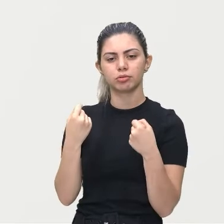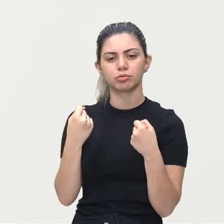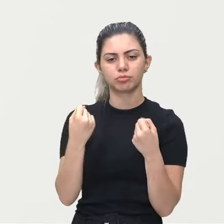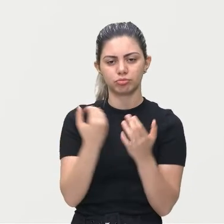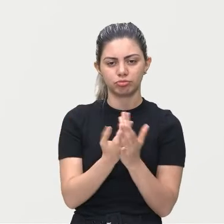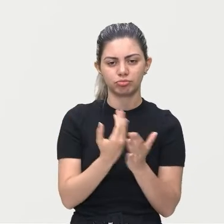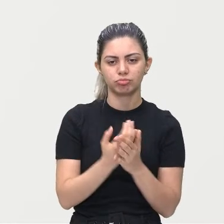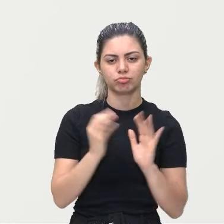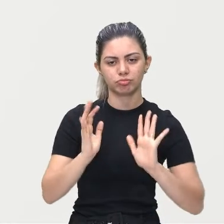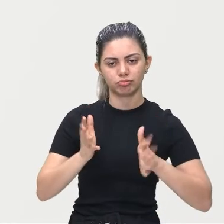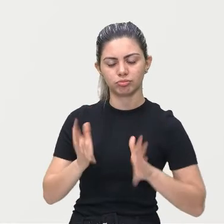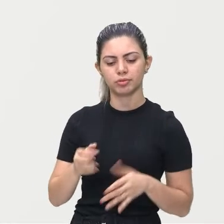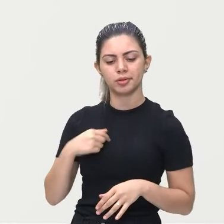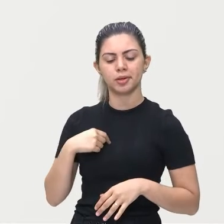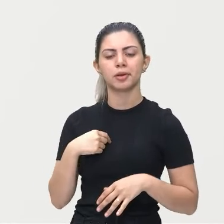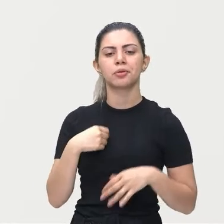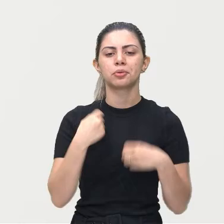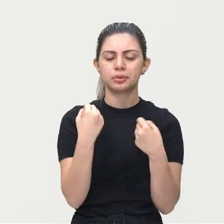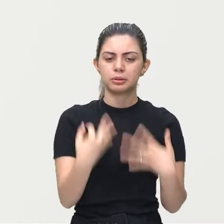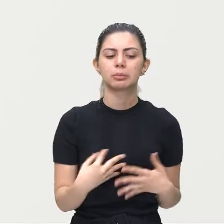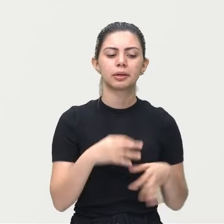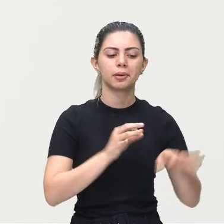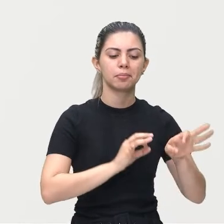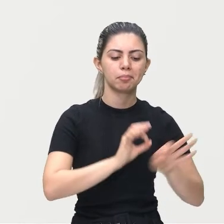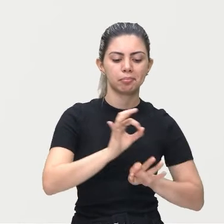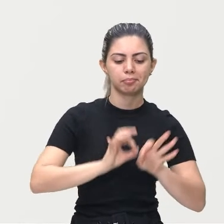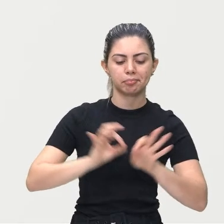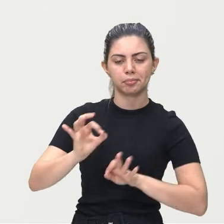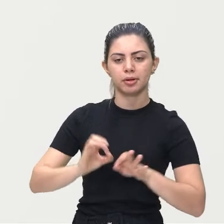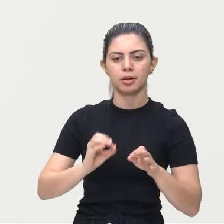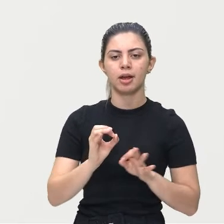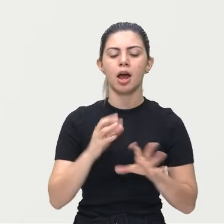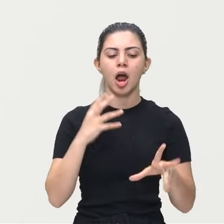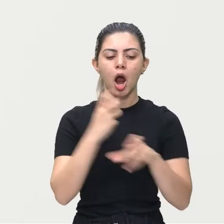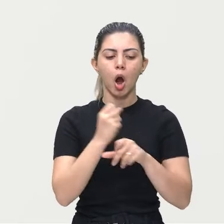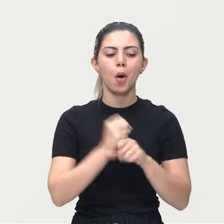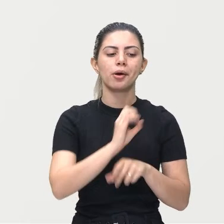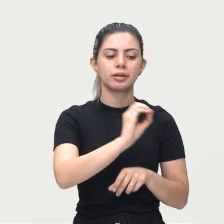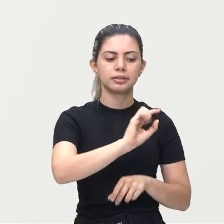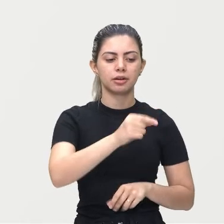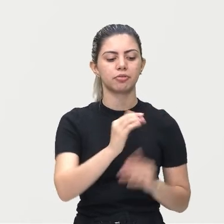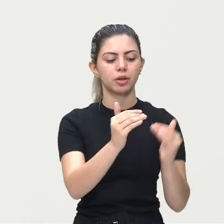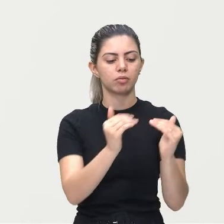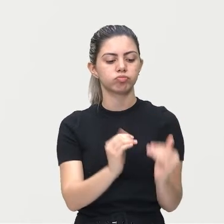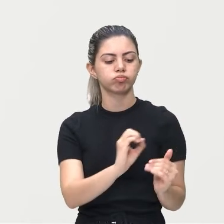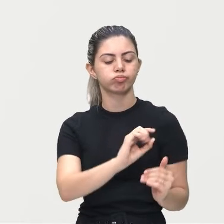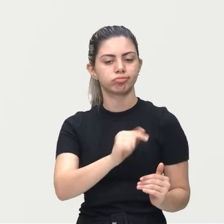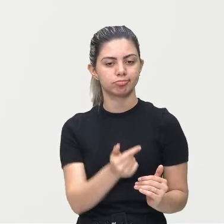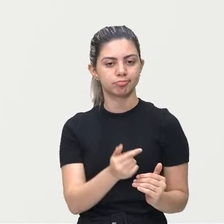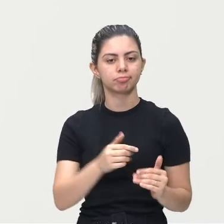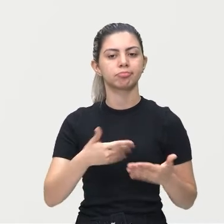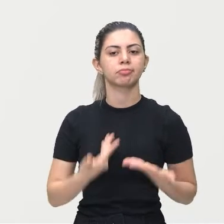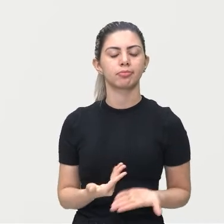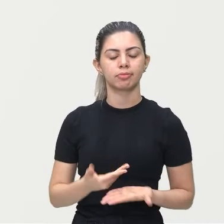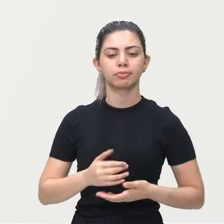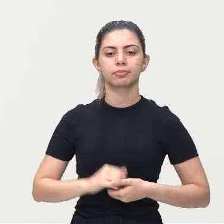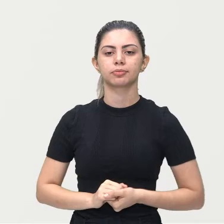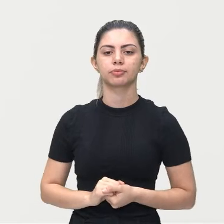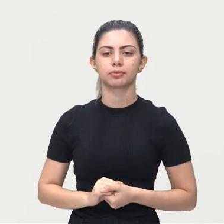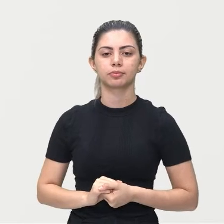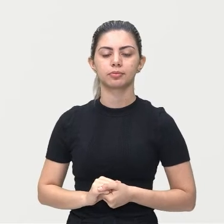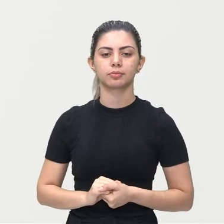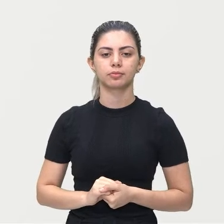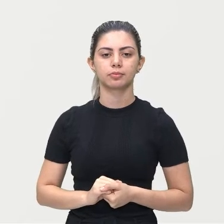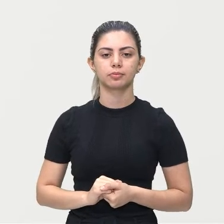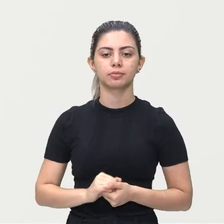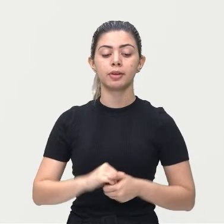professor como arrumar vírgula embaixo de vírgula, ou seja, pega o primeiro número, quando você for colocar o